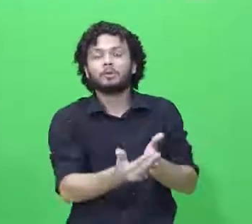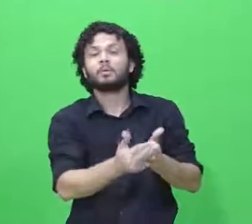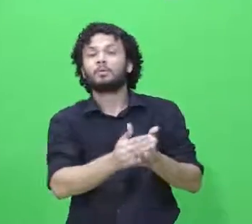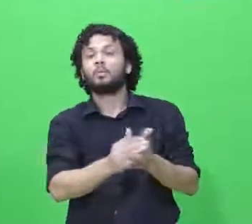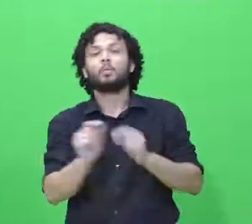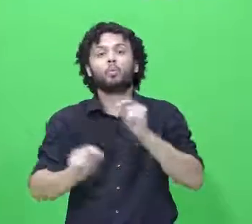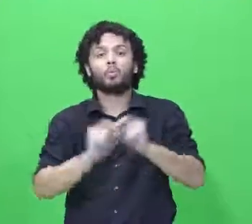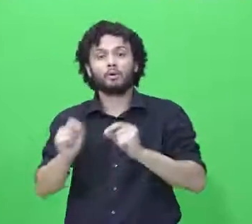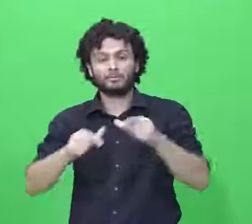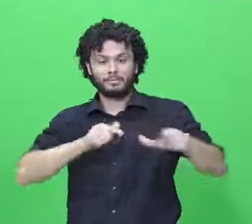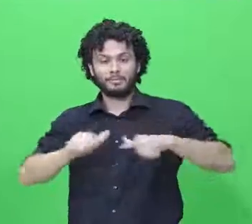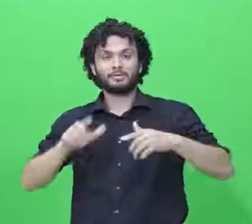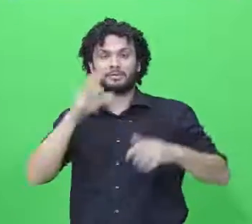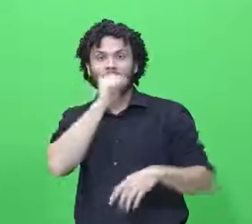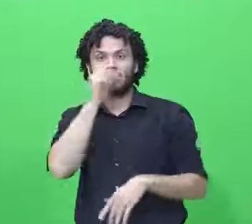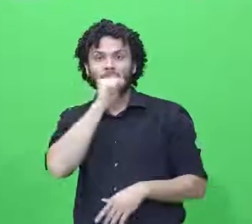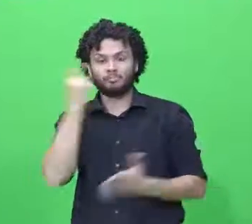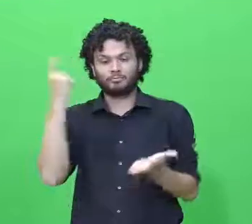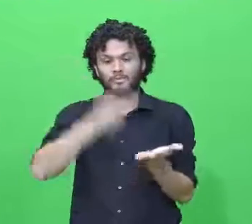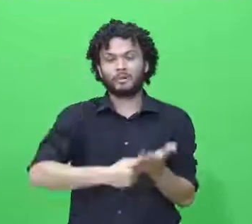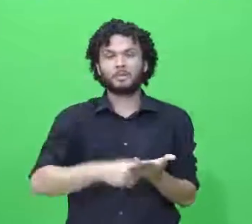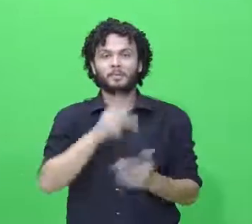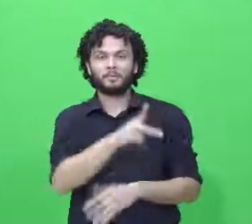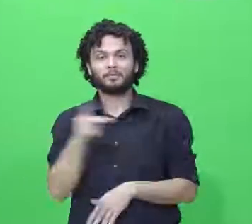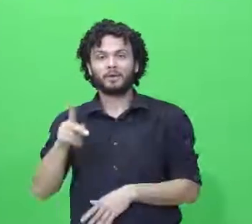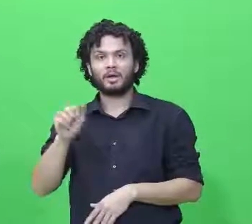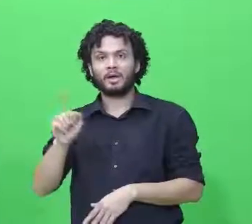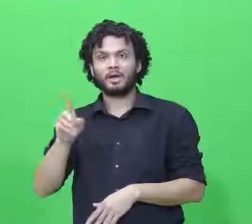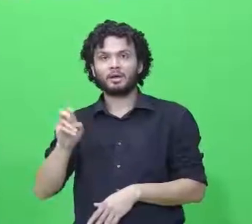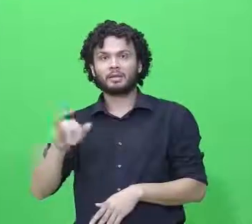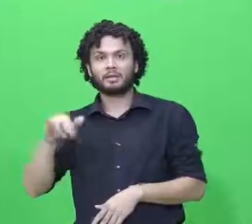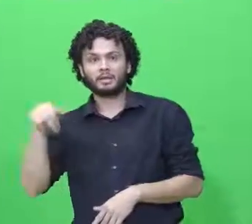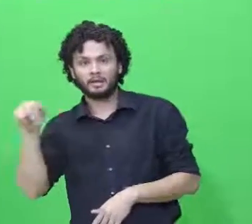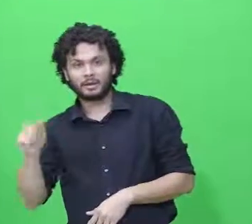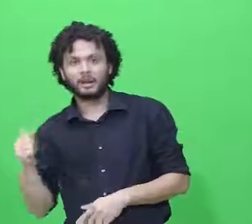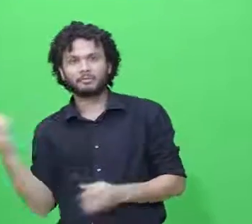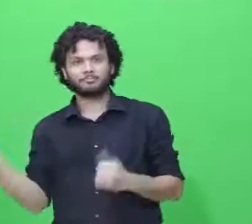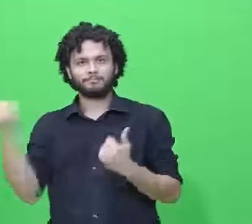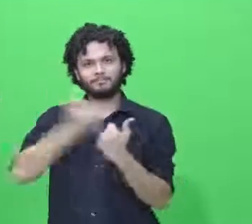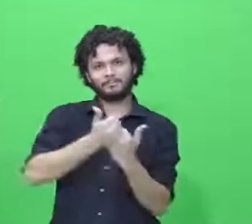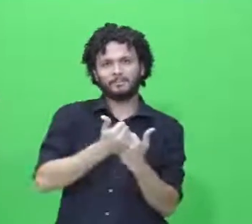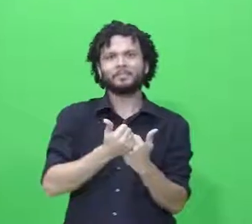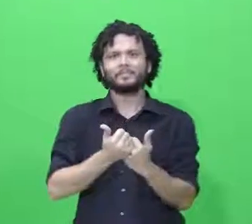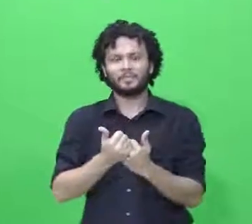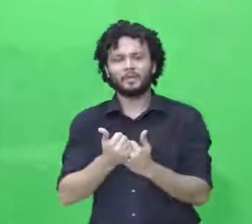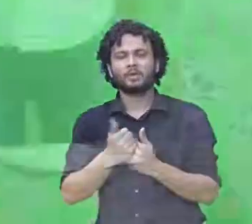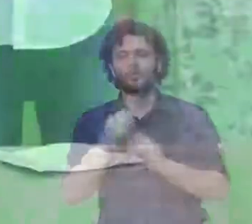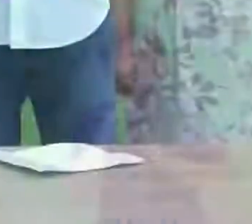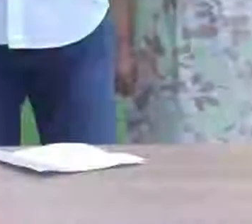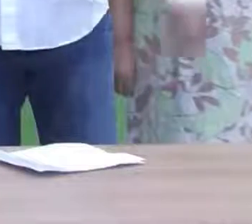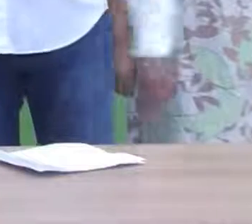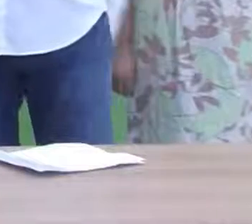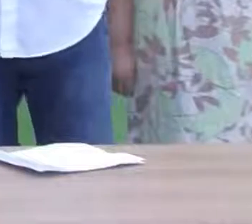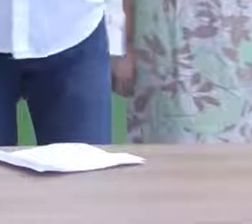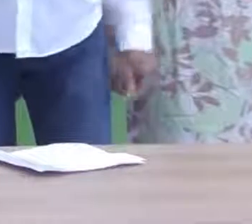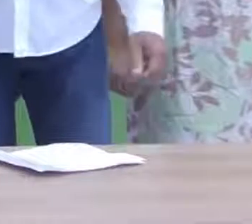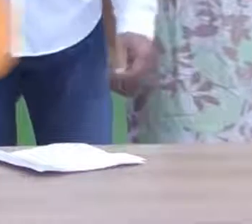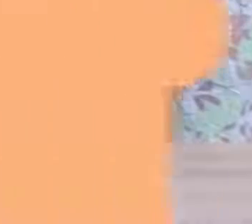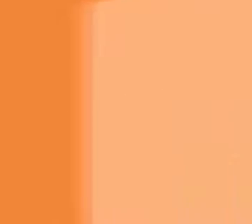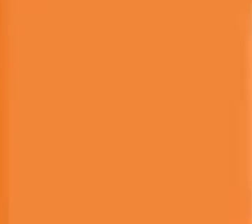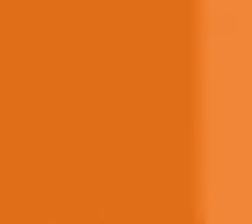de sábado, vamos chamar a professora Adriana Barata, né, que vai assumir agora o assunto História, a Era Vargas.